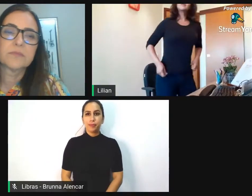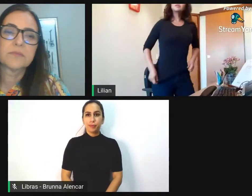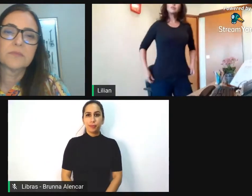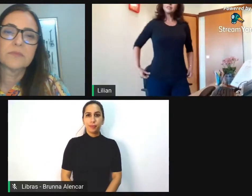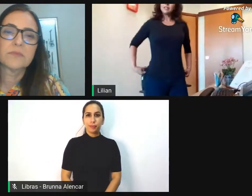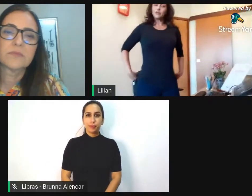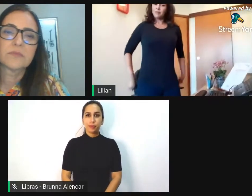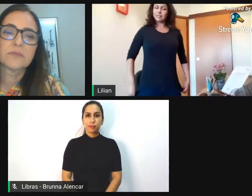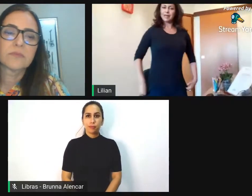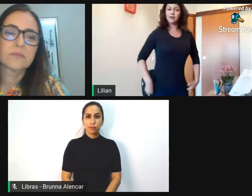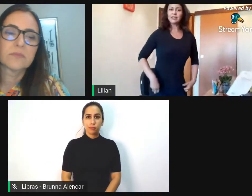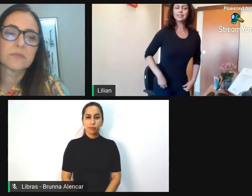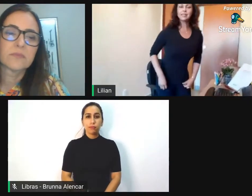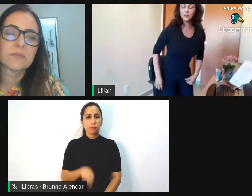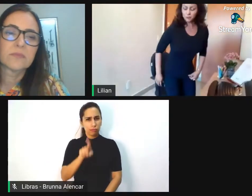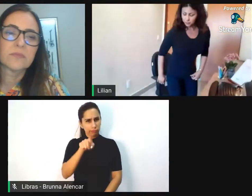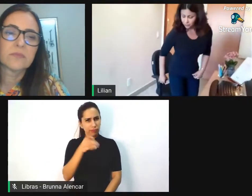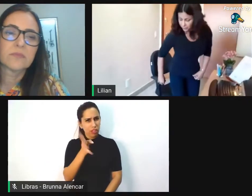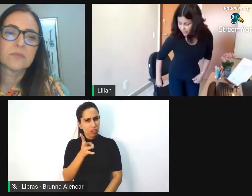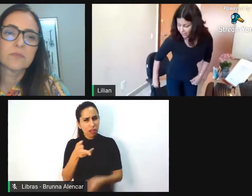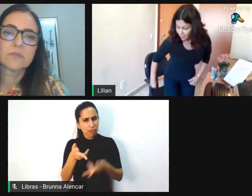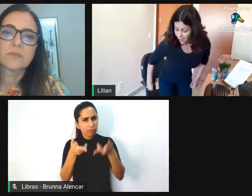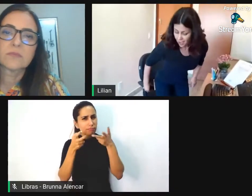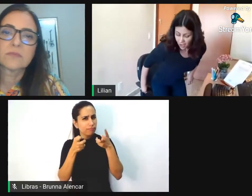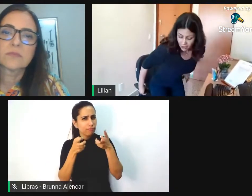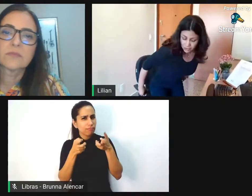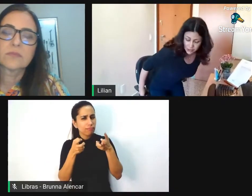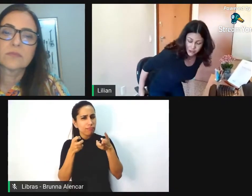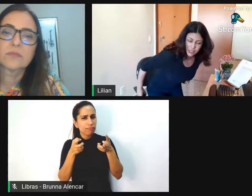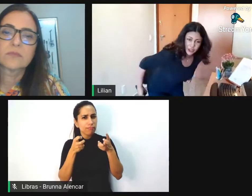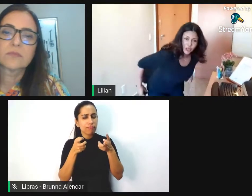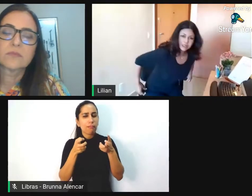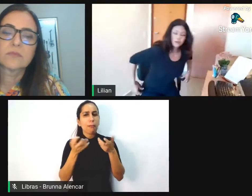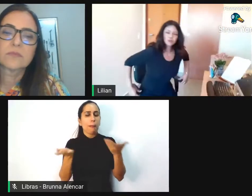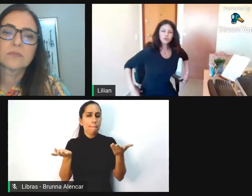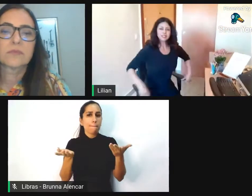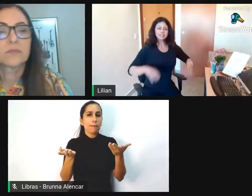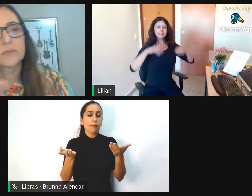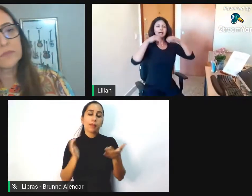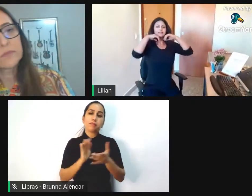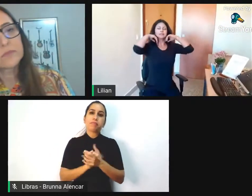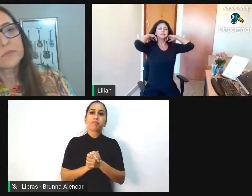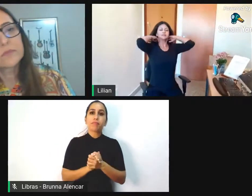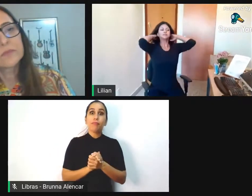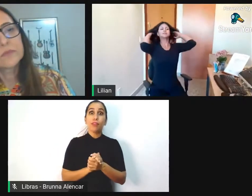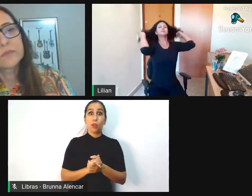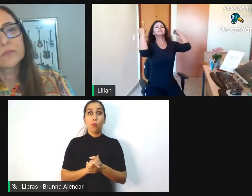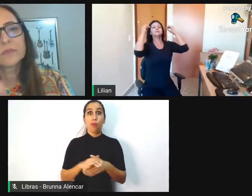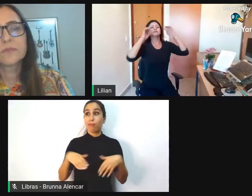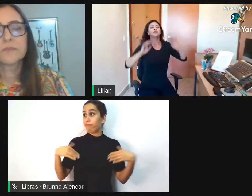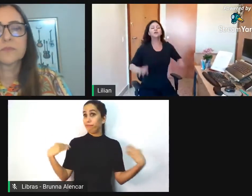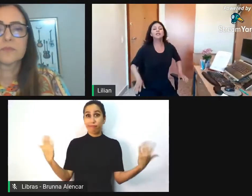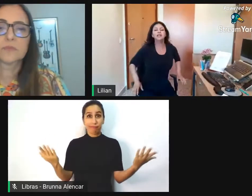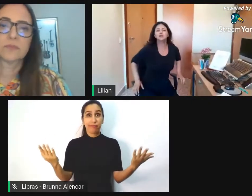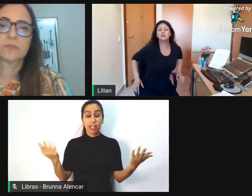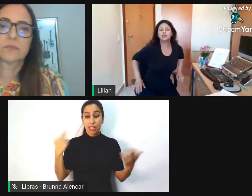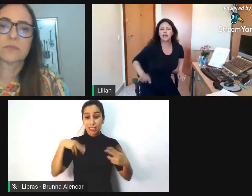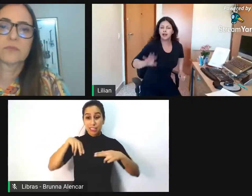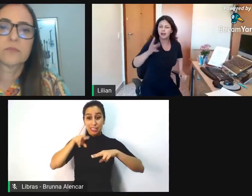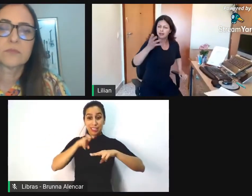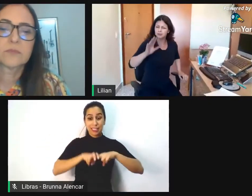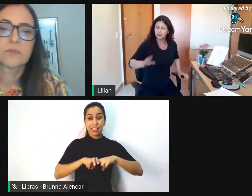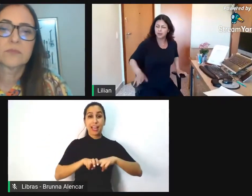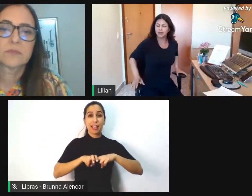Eu não sei se vocês já prestaram atenção, quando a gente adota a postura sentada, no